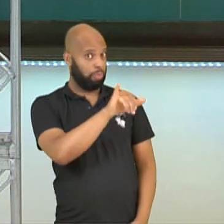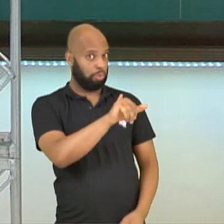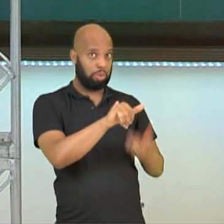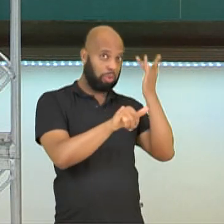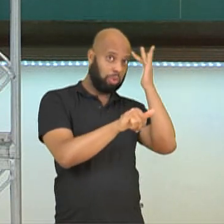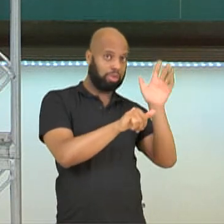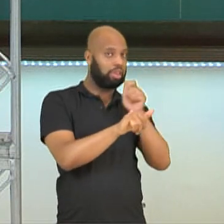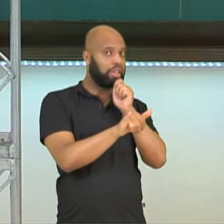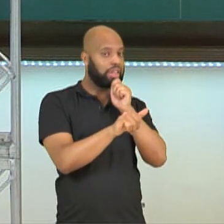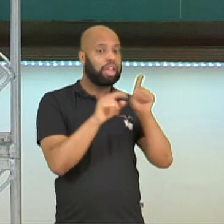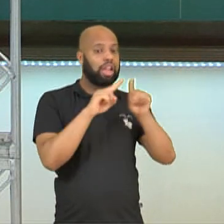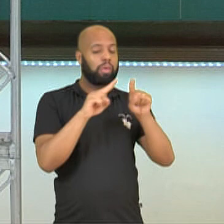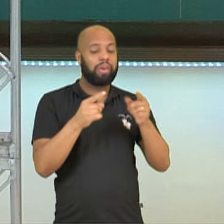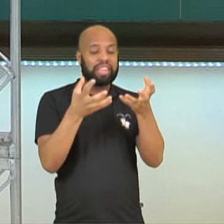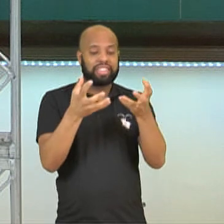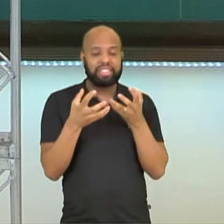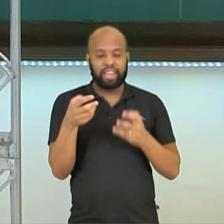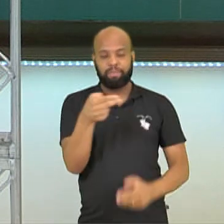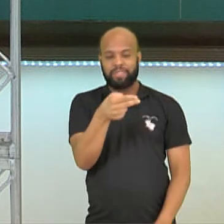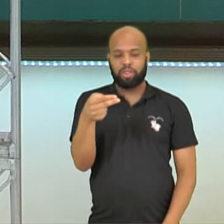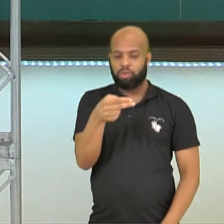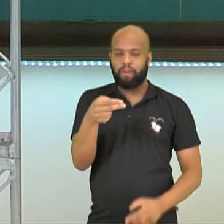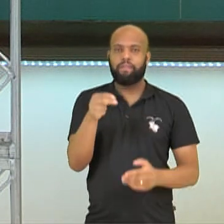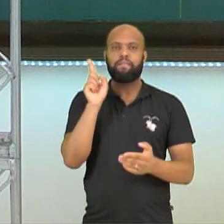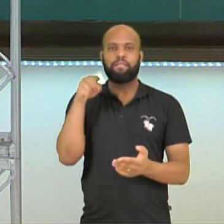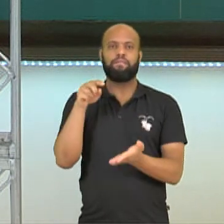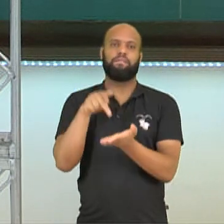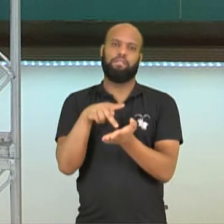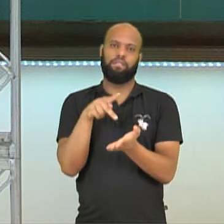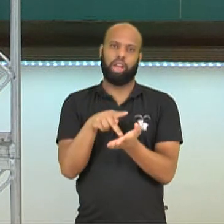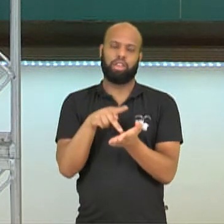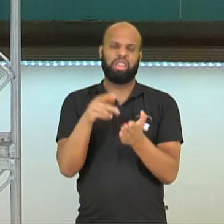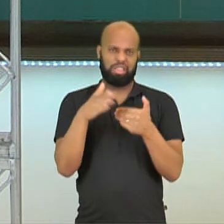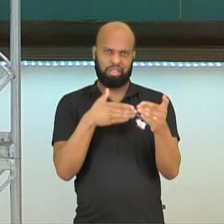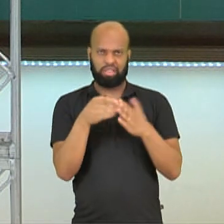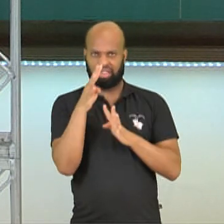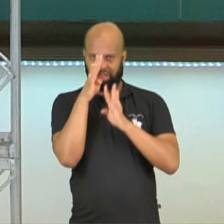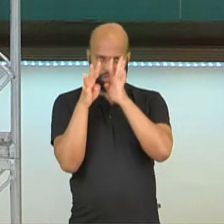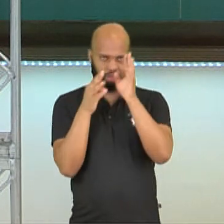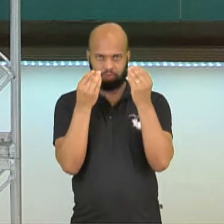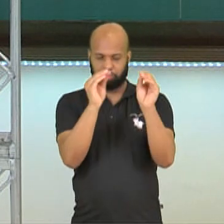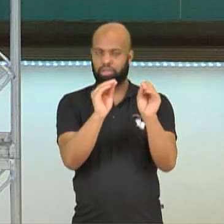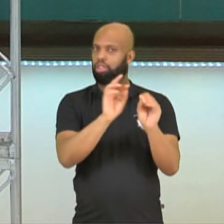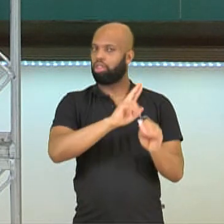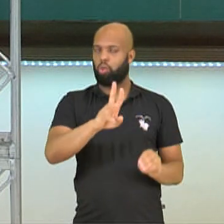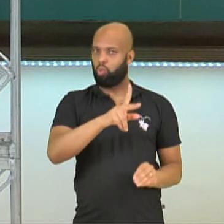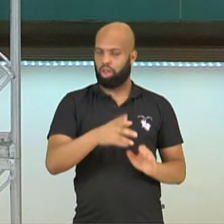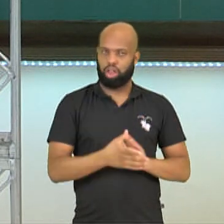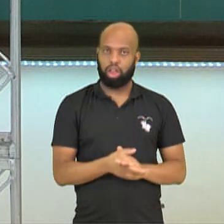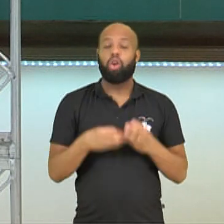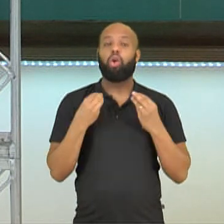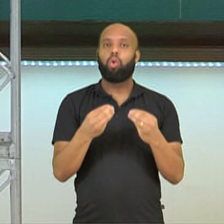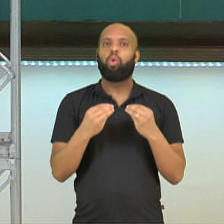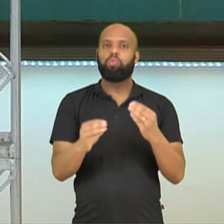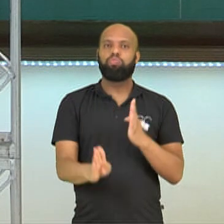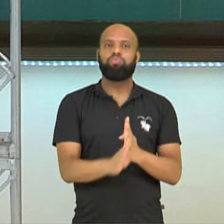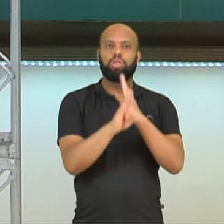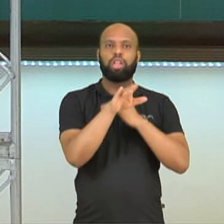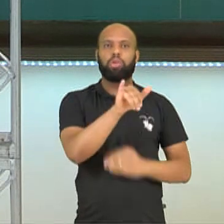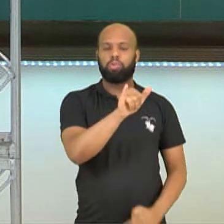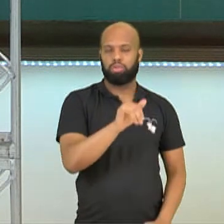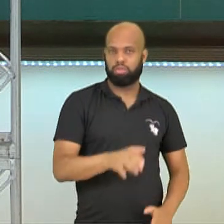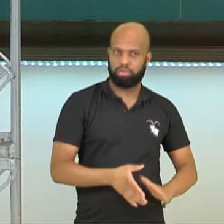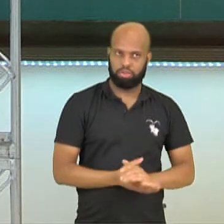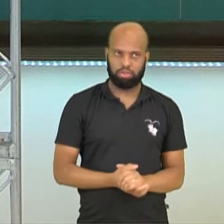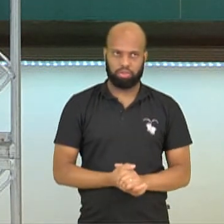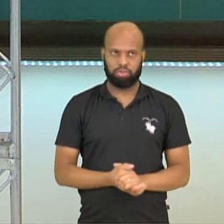aquela igualdade realmente seja verdadeira. Então, não é qualquer coisa. Como que a gente vai fazer isso?